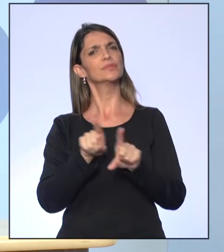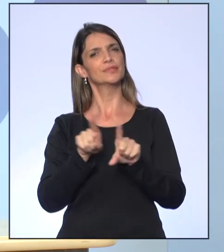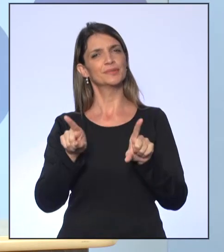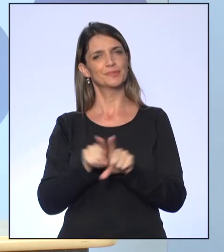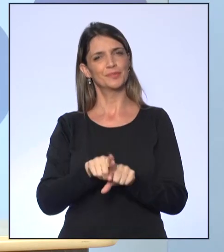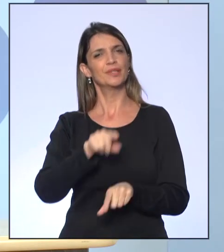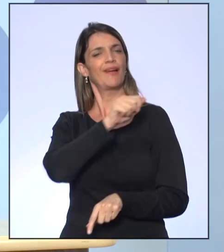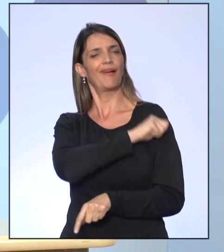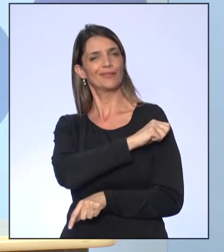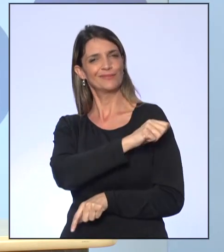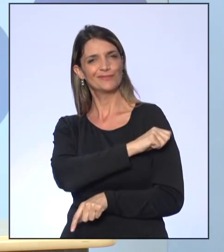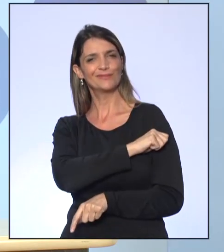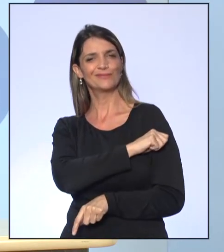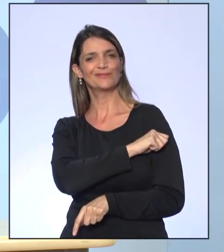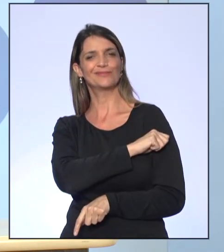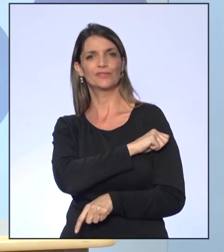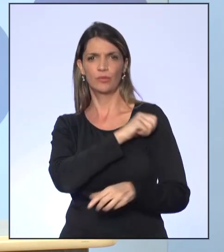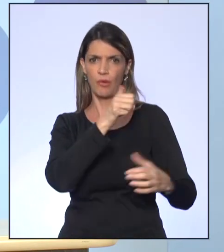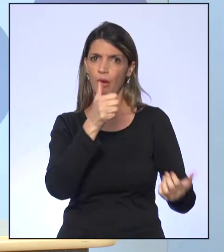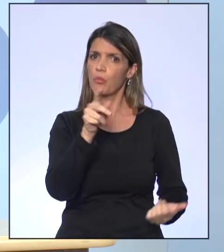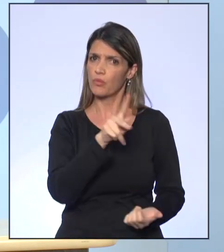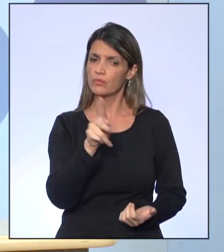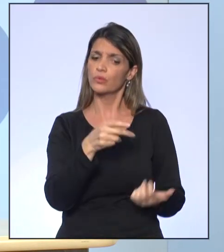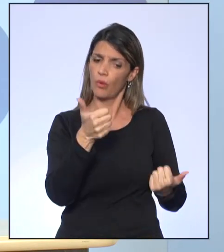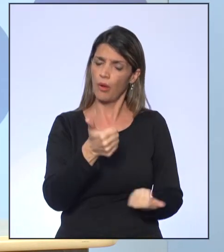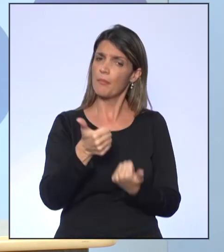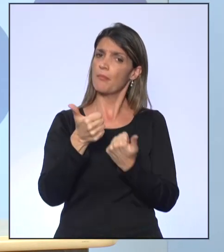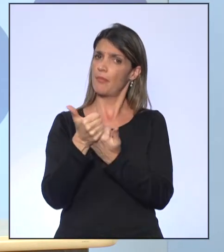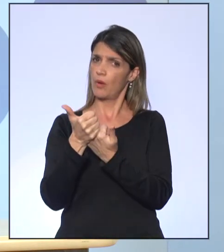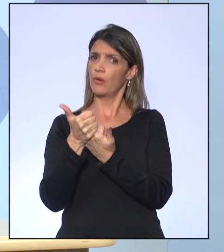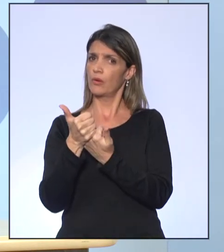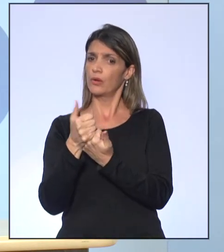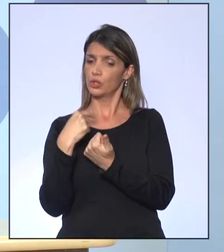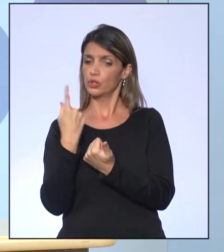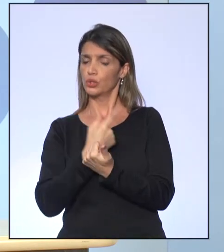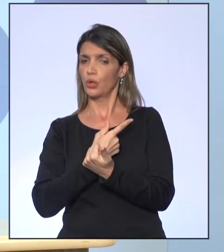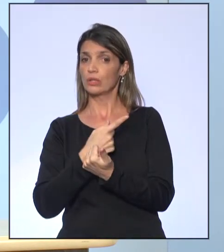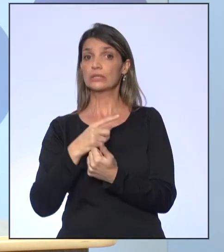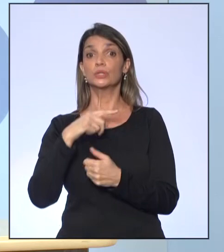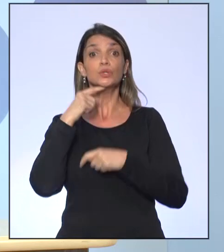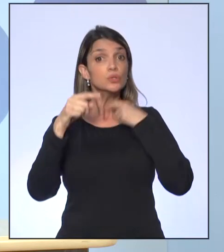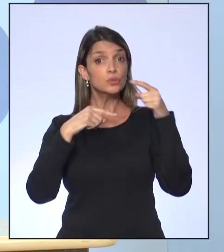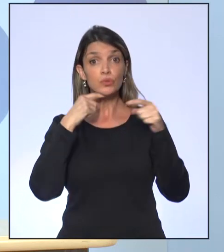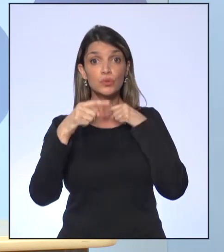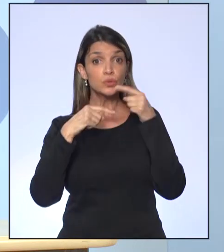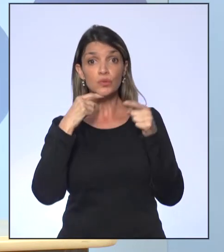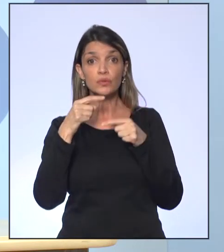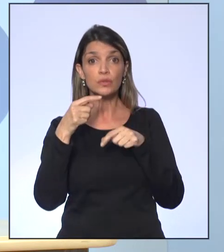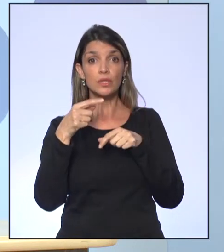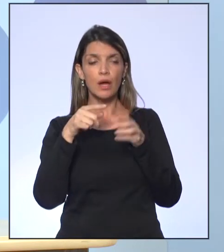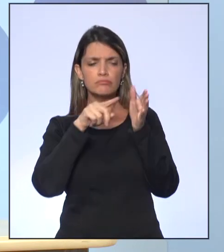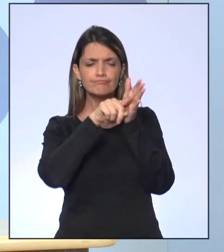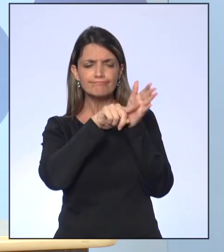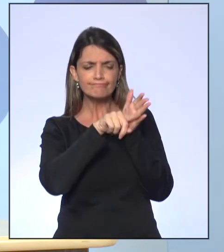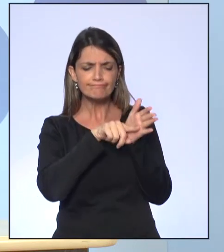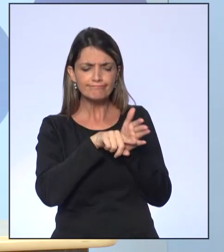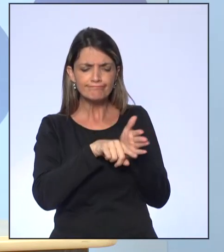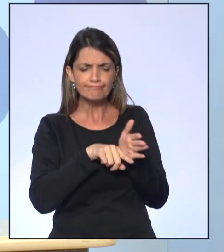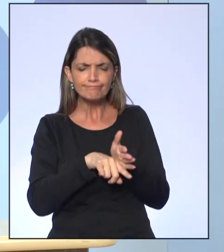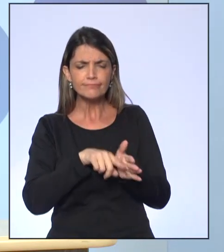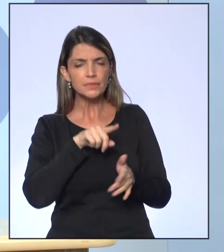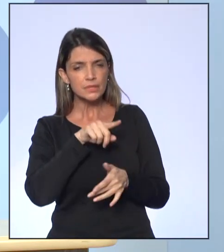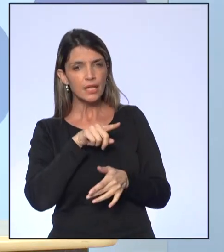claro, professor, nos apoiem, né? Se o professor tem dúvida, vai lá e busca orientações do